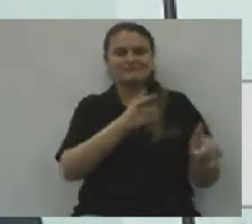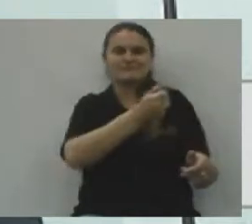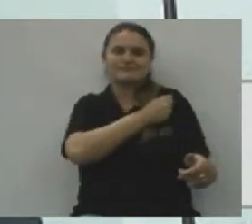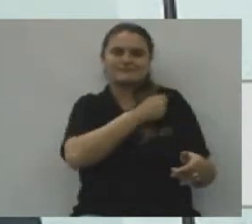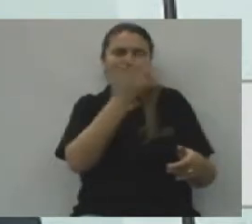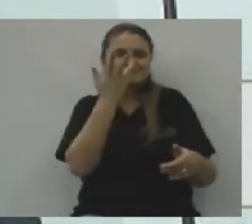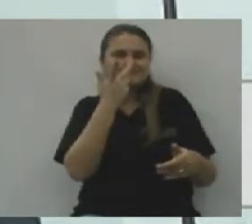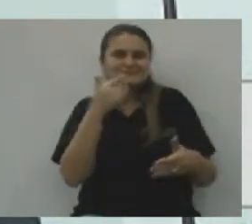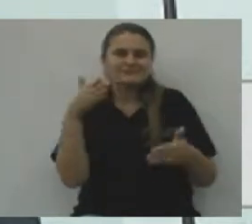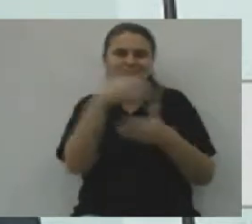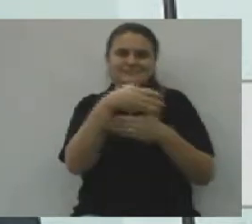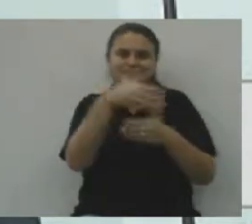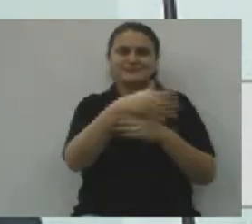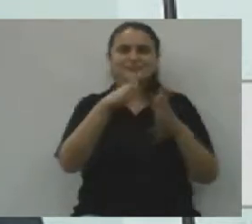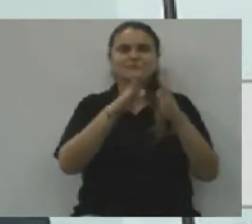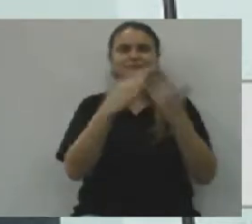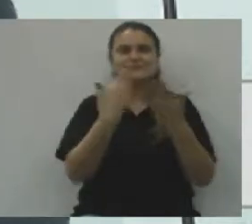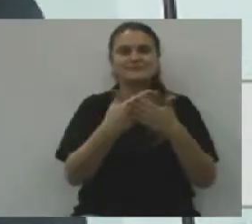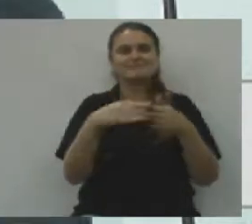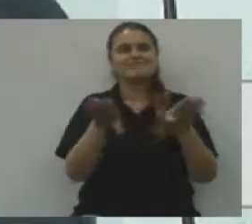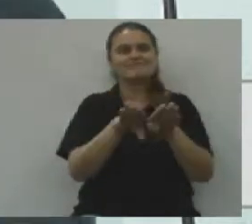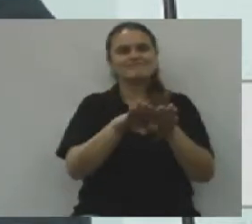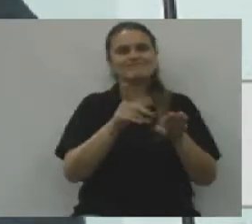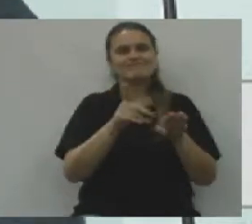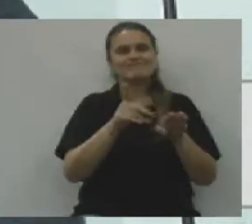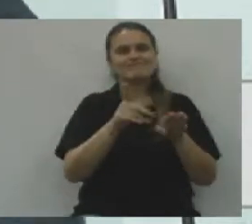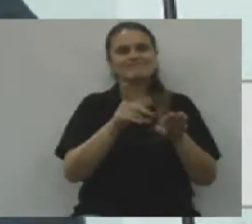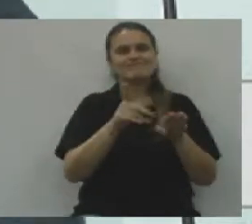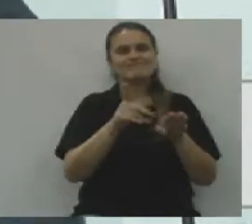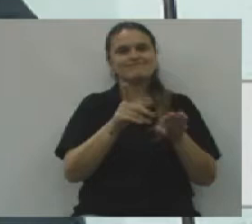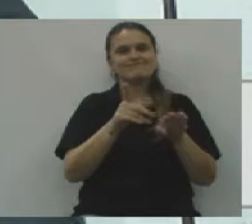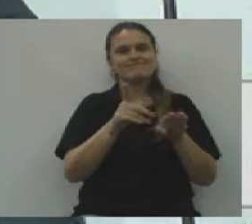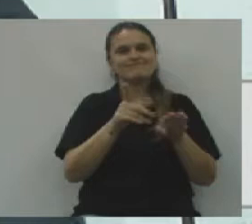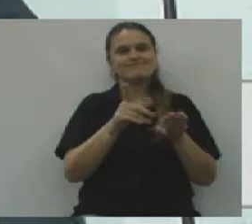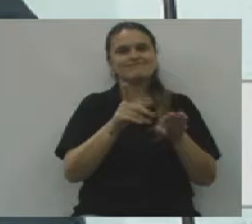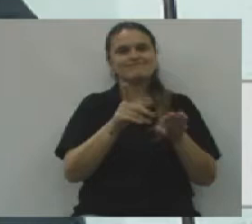também trazer um pouco mais de segurança para a nossa comunidade,